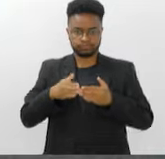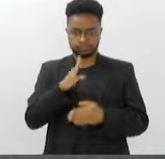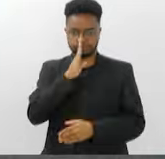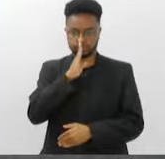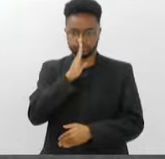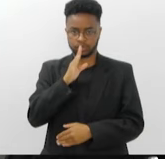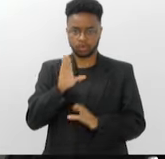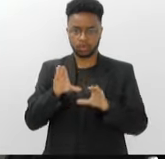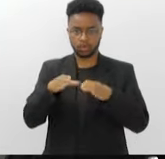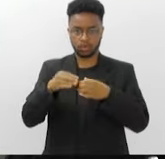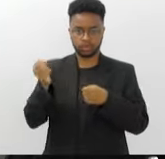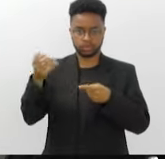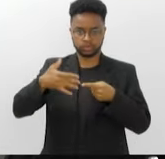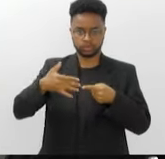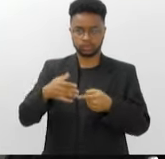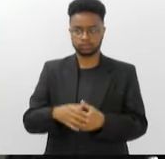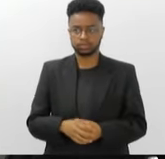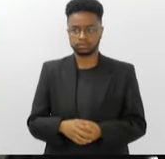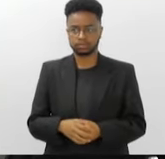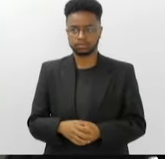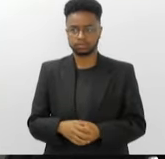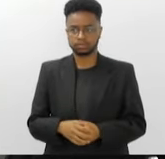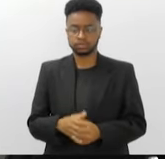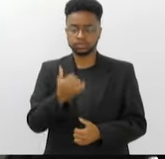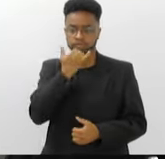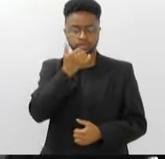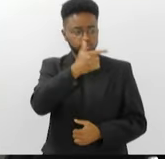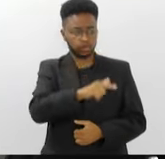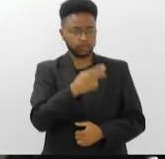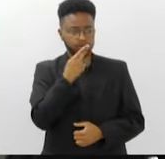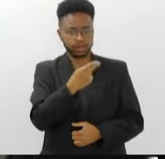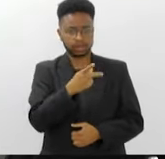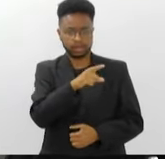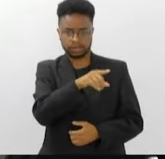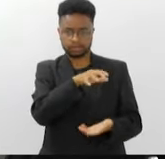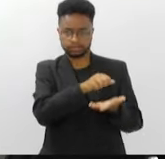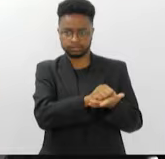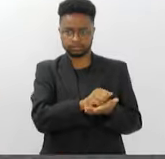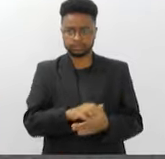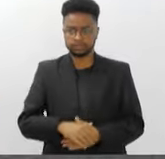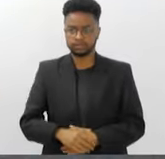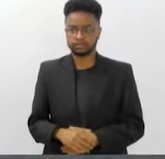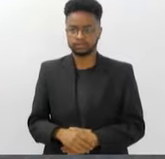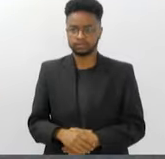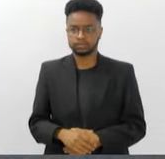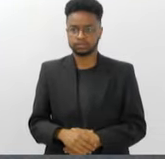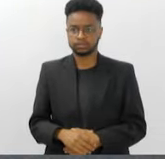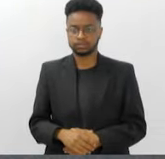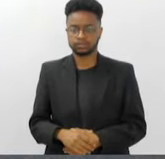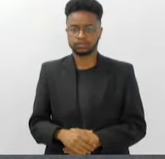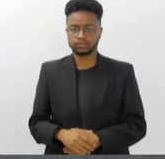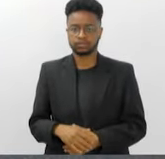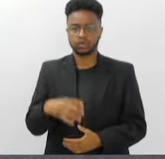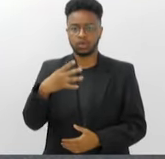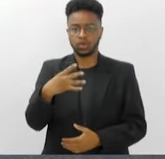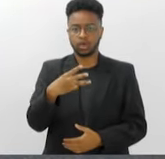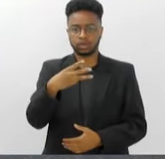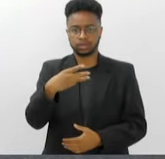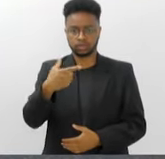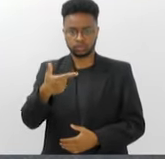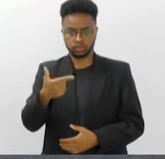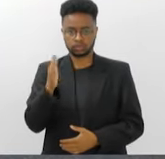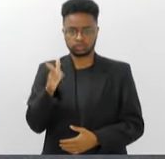Ok, deputada Dani. Repete, por favor, Dani, só para marquinha anotar aqui, porque eu estou assinando. Marquinho, é o 432